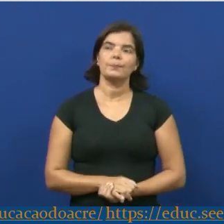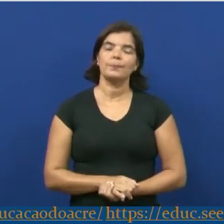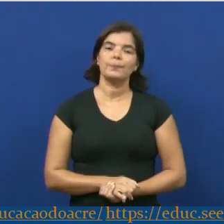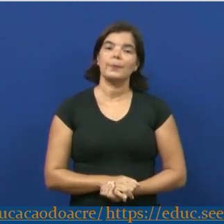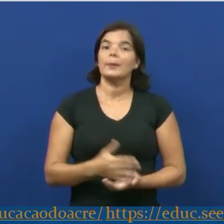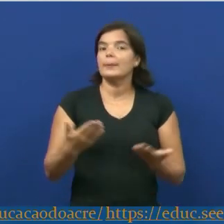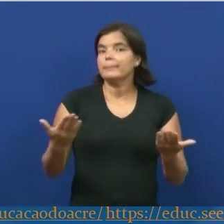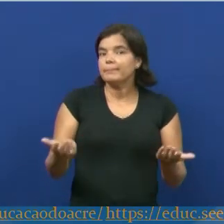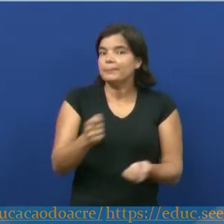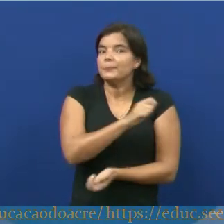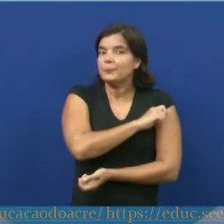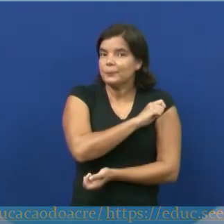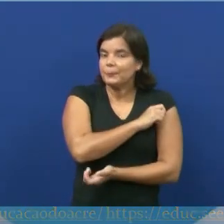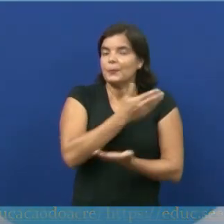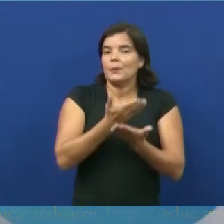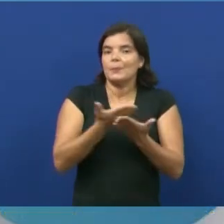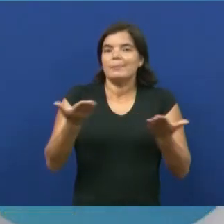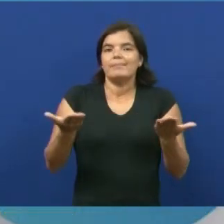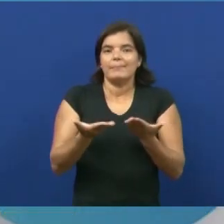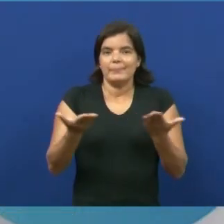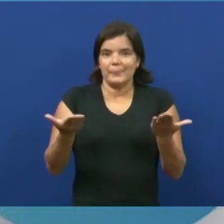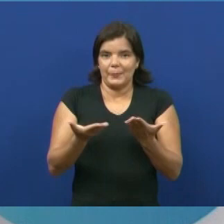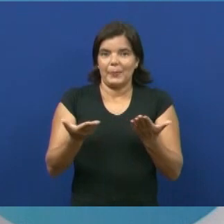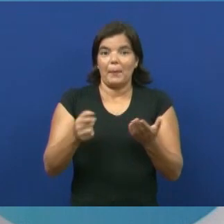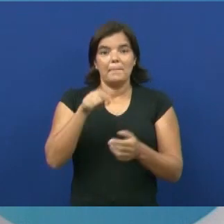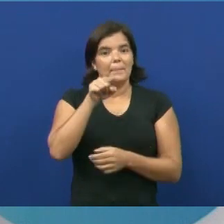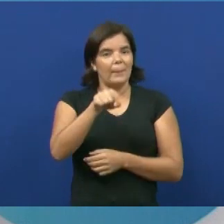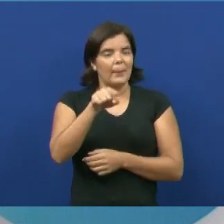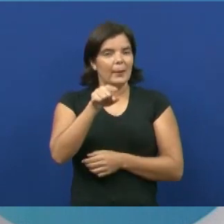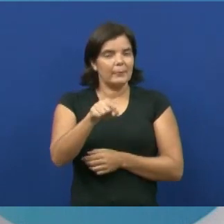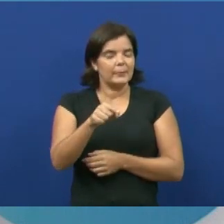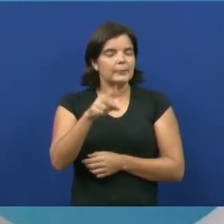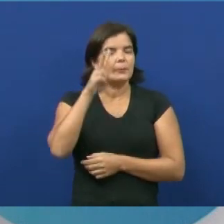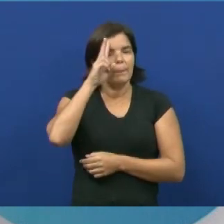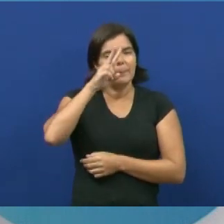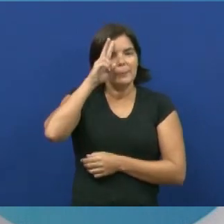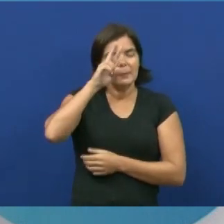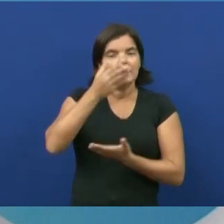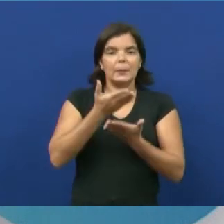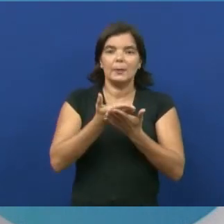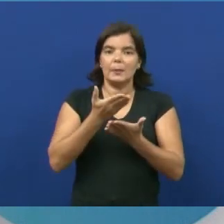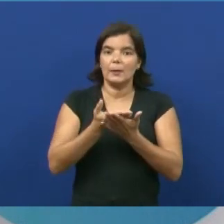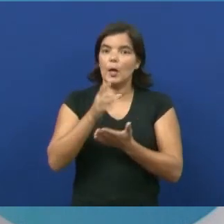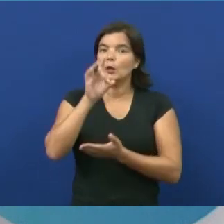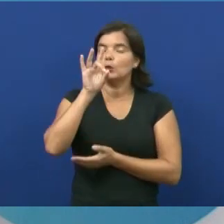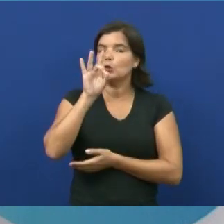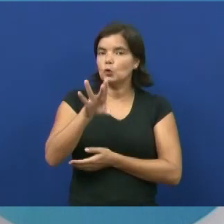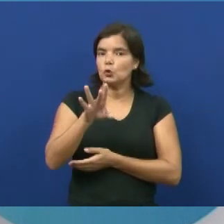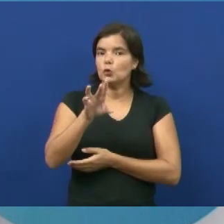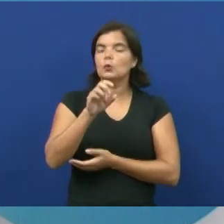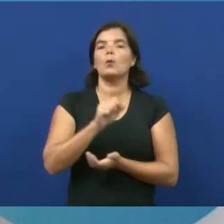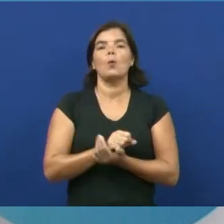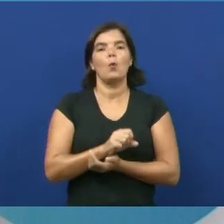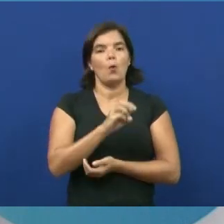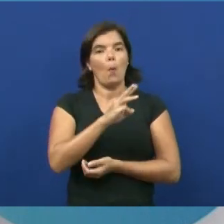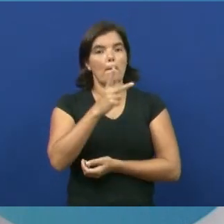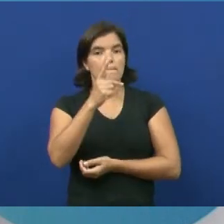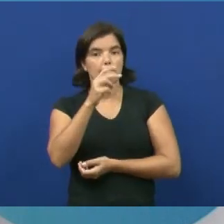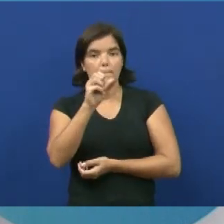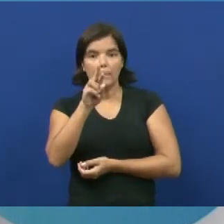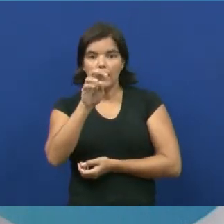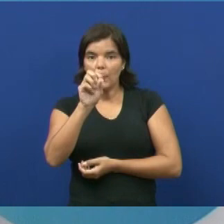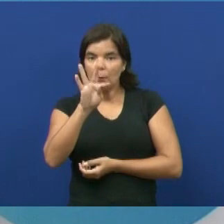Querido aluno, essa foi a nossa aula de hoje. Para você rever essas aulas, é só você acessar o